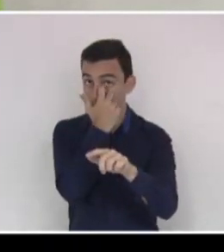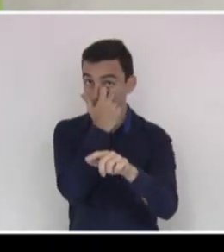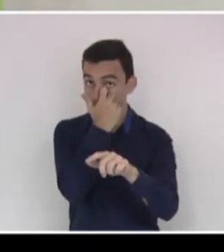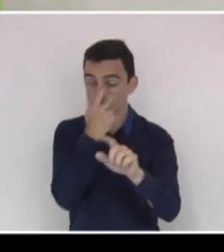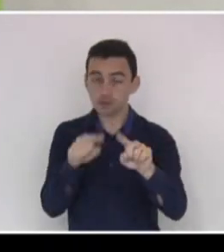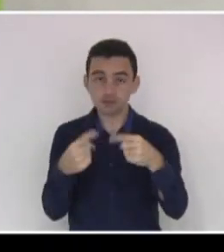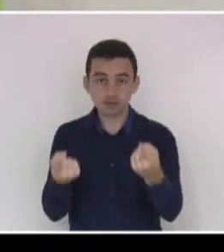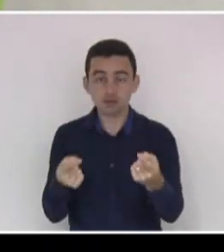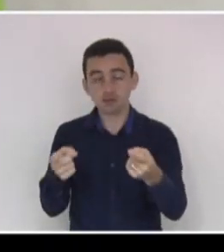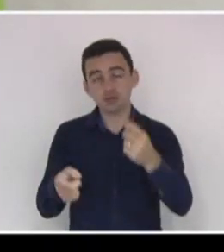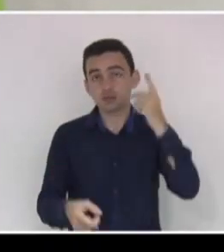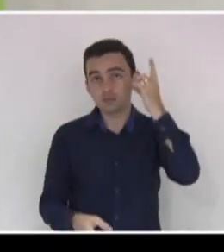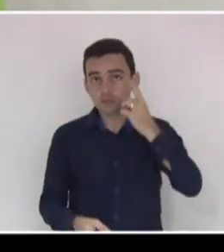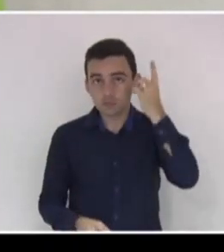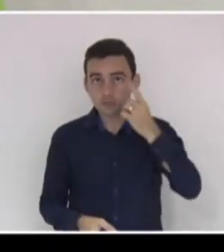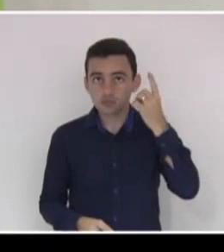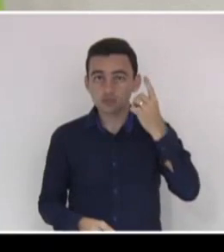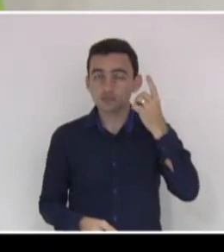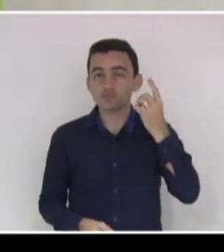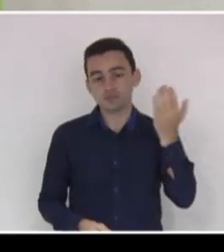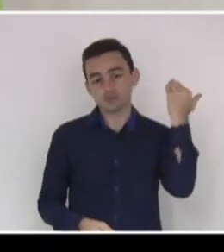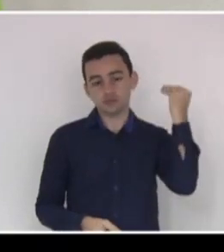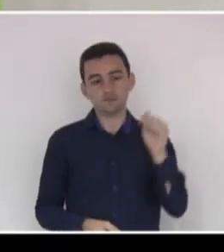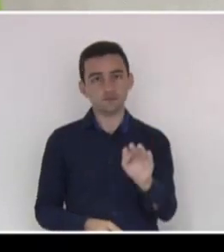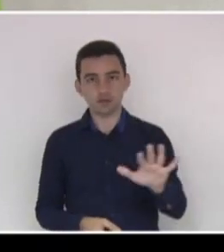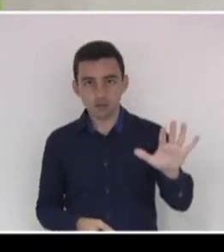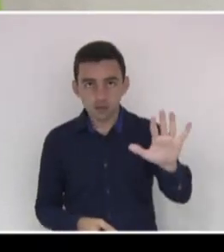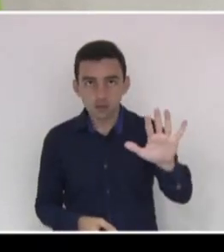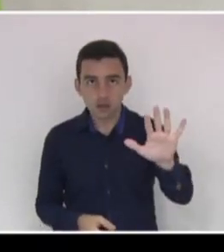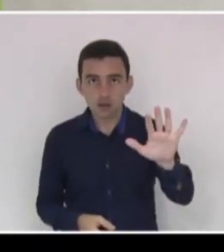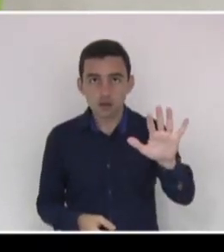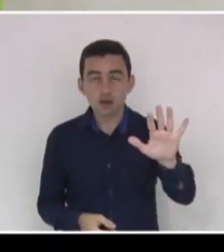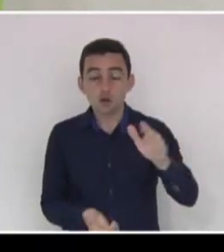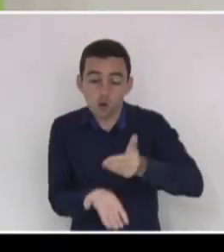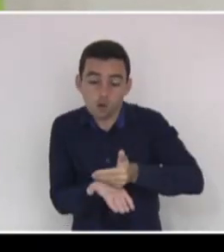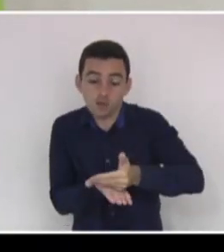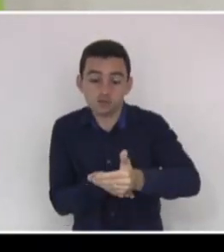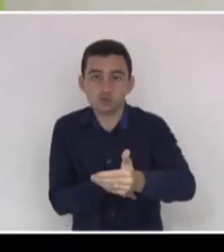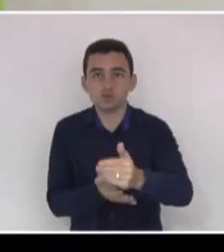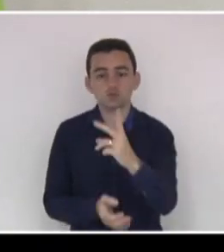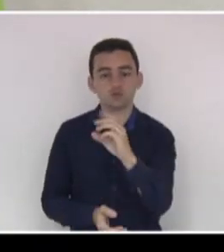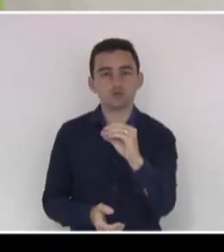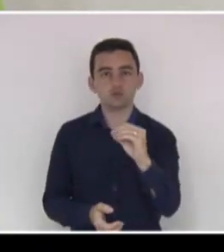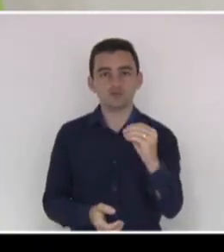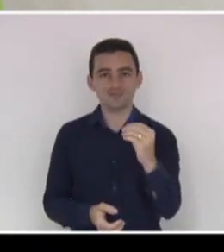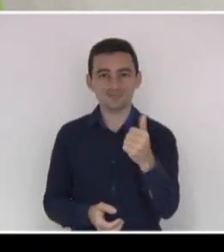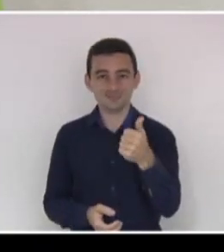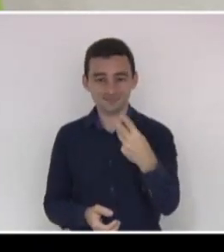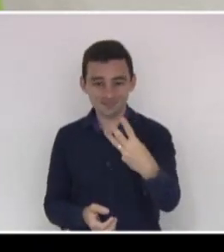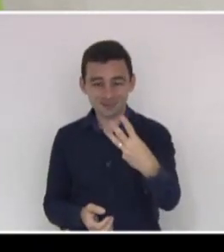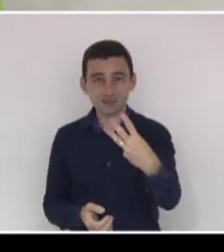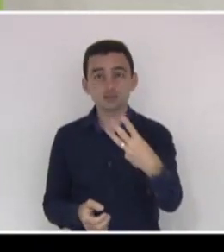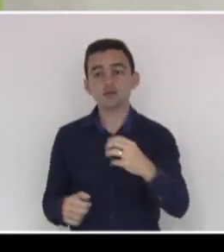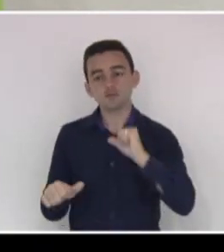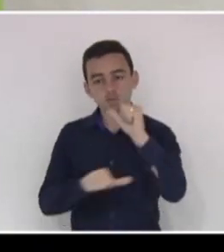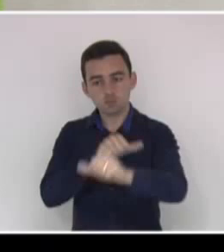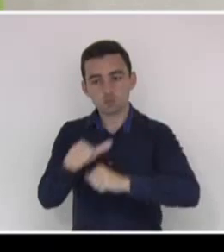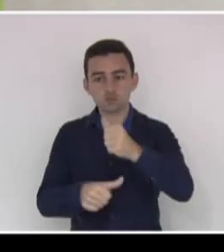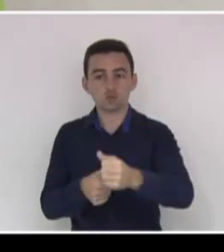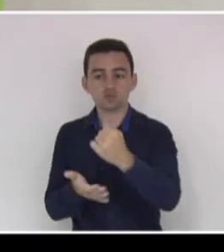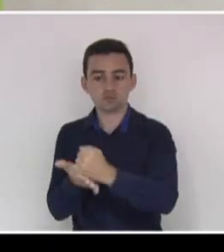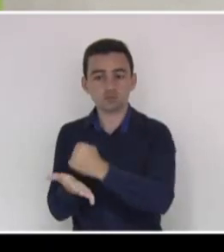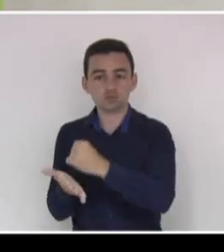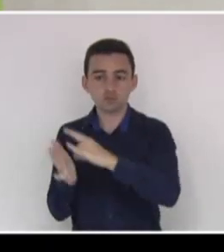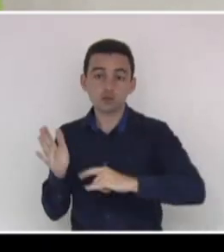federal, apresentou um projeto de lei complementar no ano de 2013 para alterar a